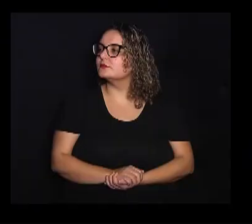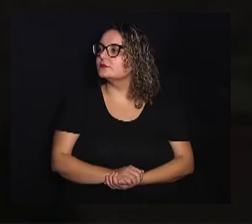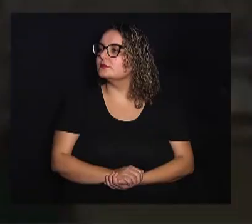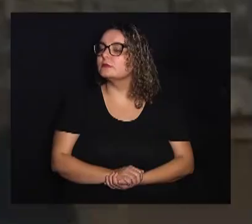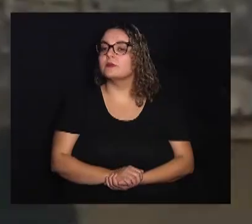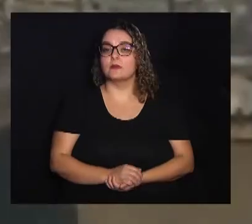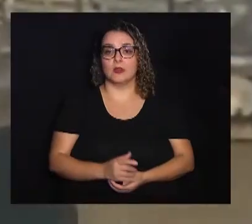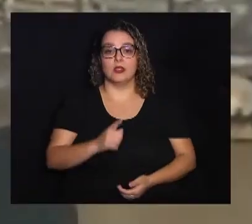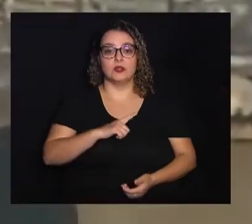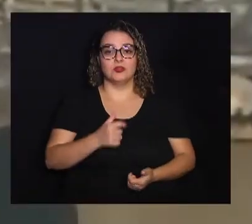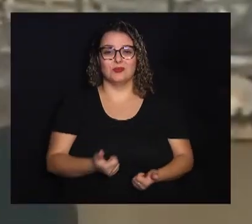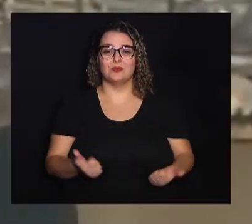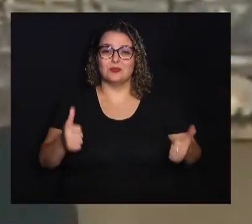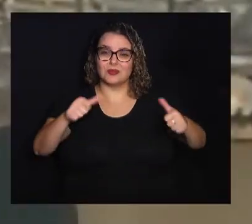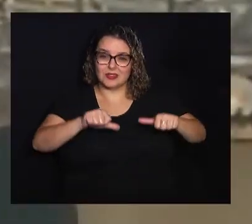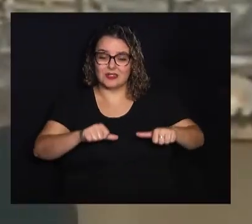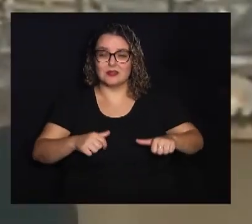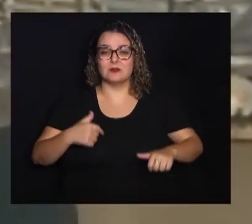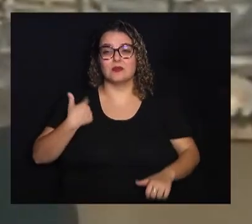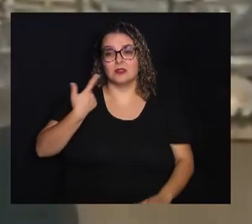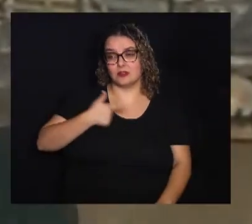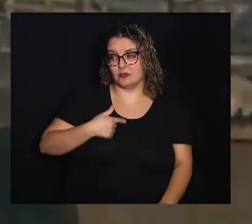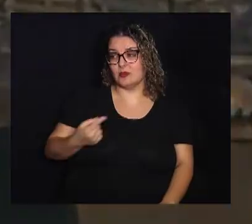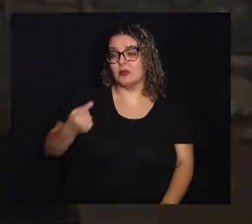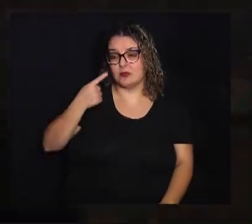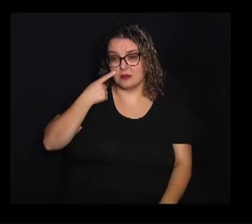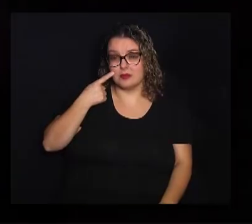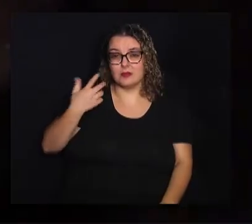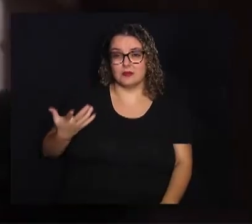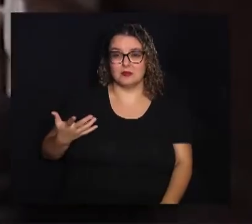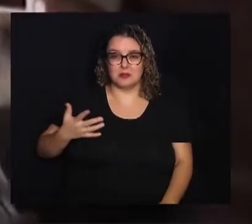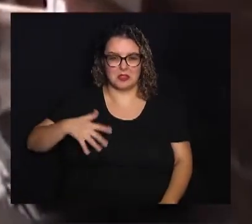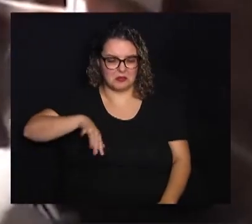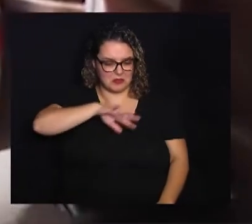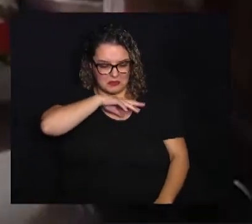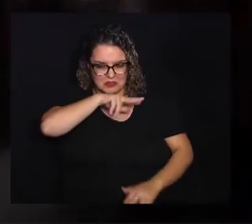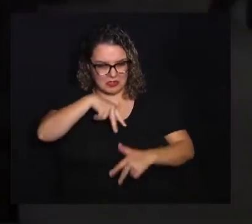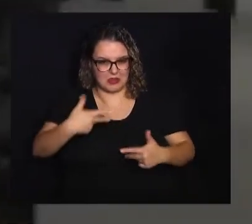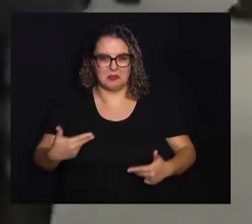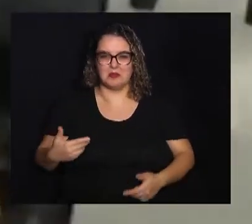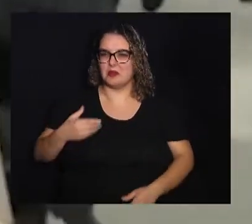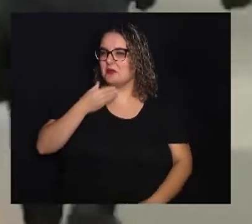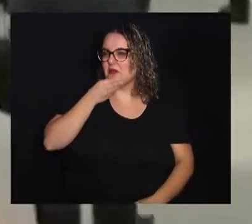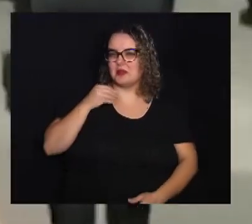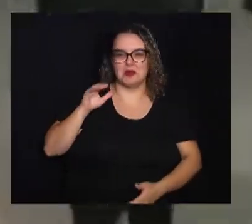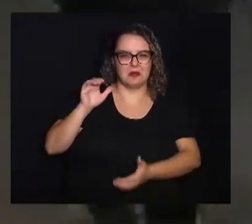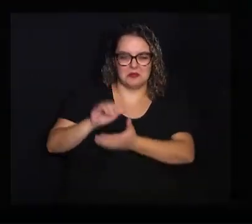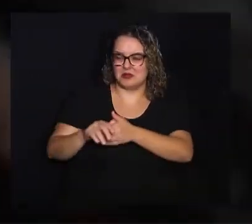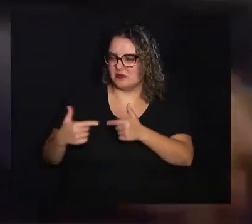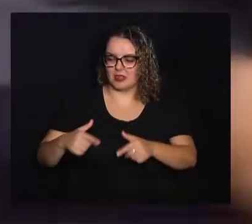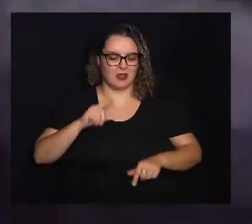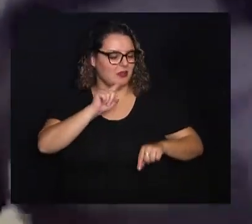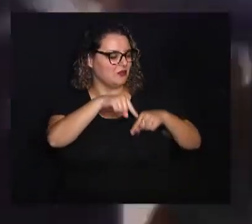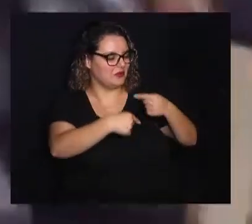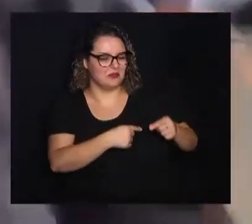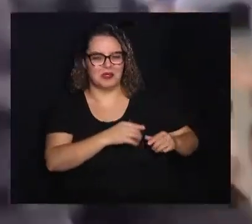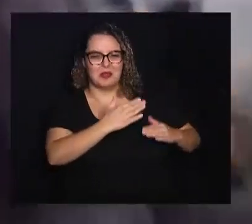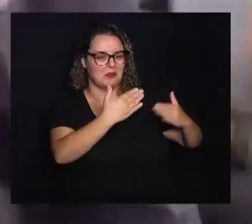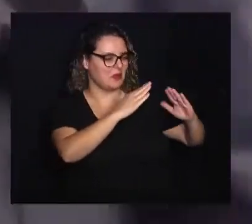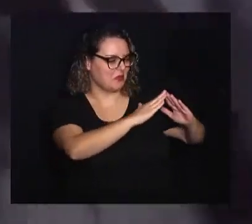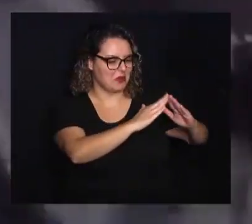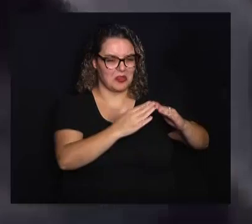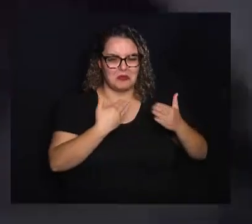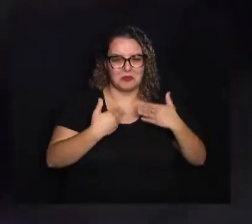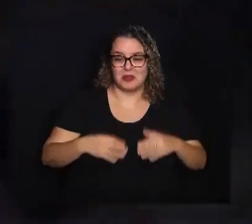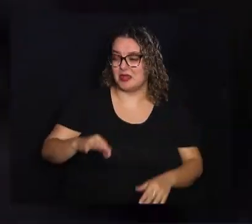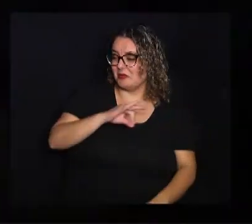Financeira que eu comecei a viver. A gente é como se a gente fosse um monte de animal, né? Porque meu marido tinha ficado Começou a falar, né? Os moradores. A polícia chegou, a